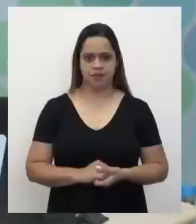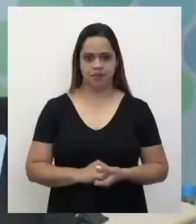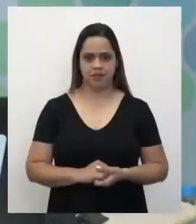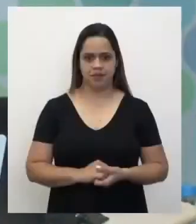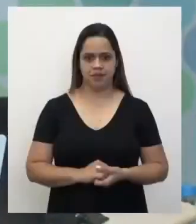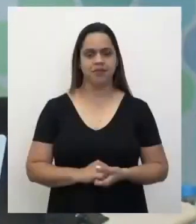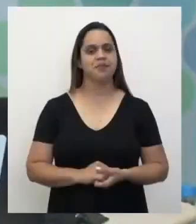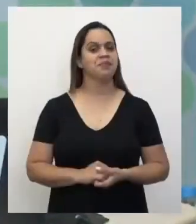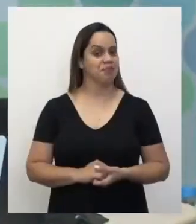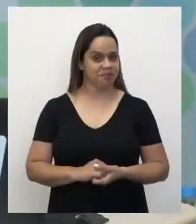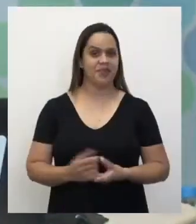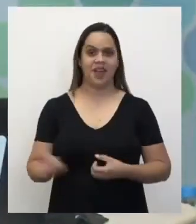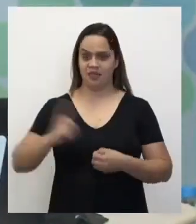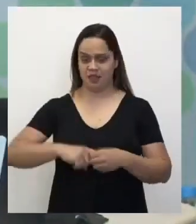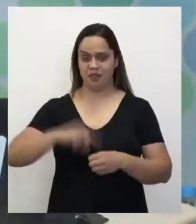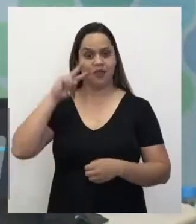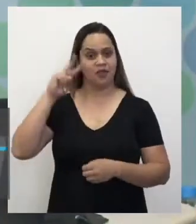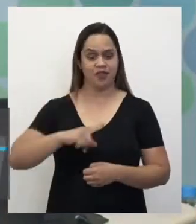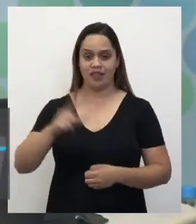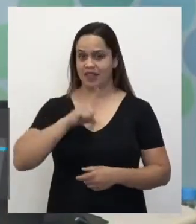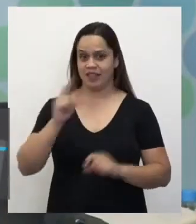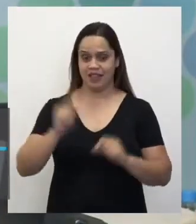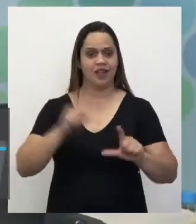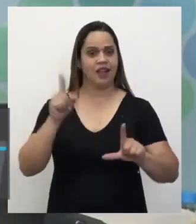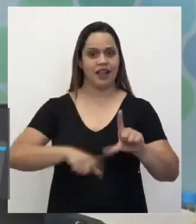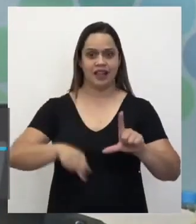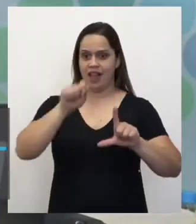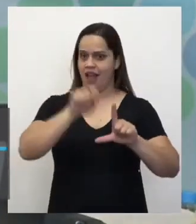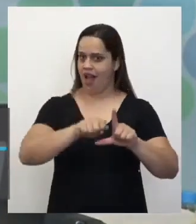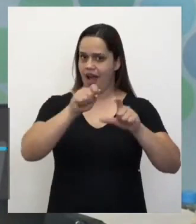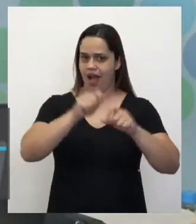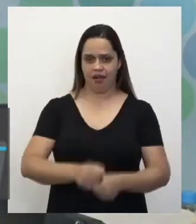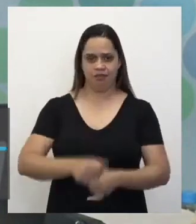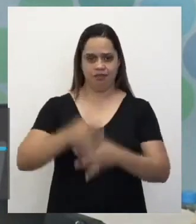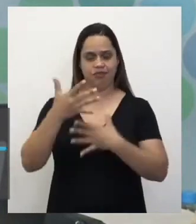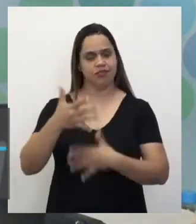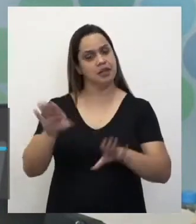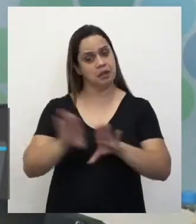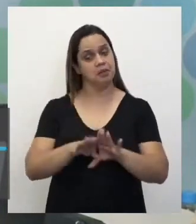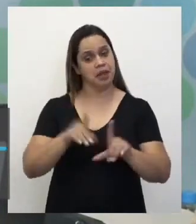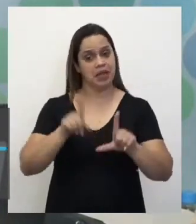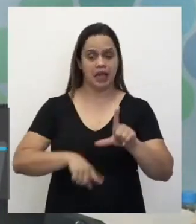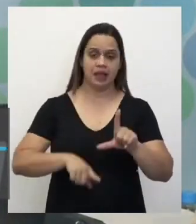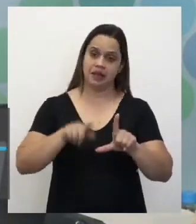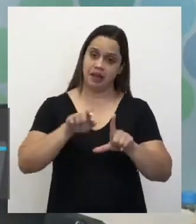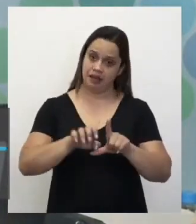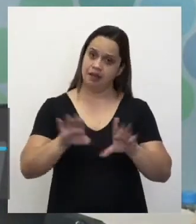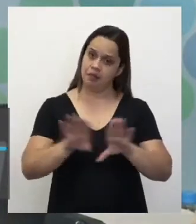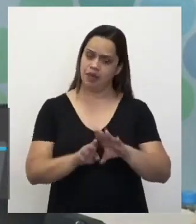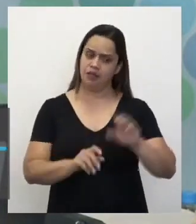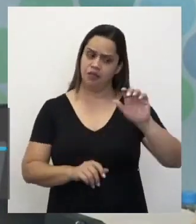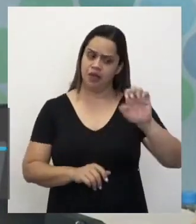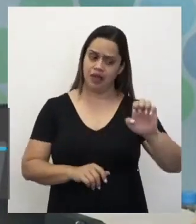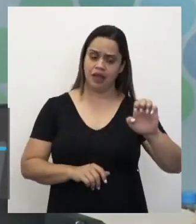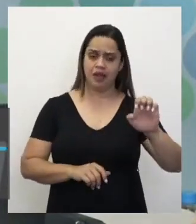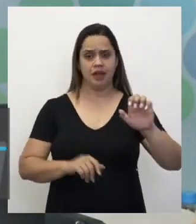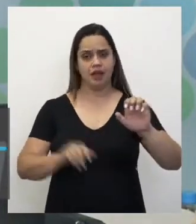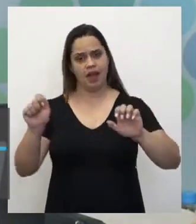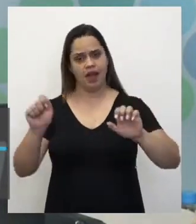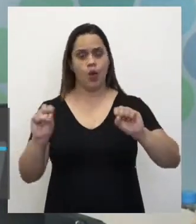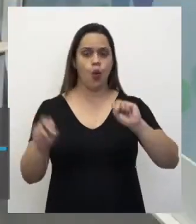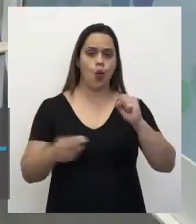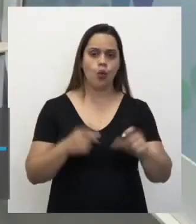Márcia, voltamos aqui, temos, assim, a alternativa A para todas. E a E também, falaram aqui E e A. E alguém falou a C,